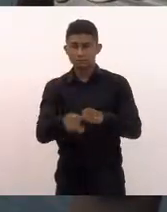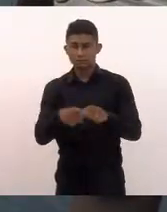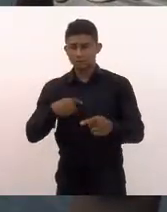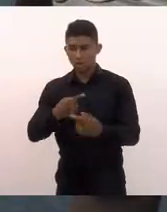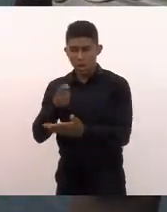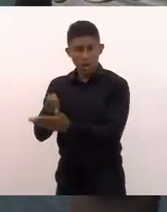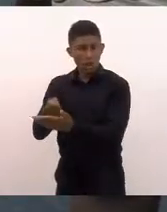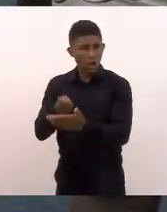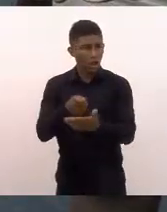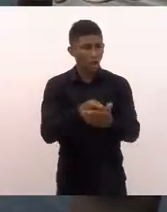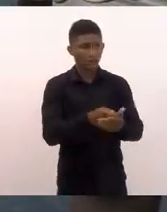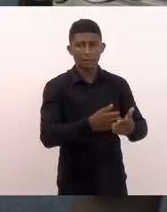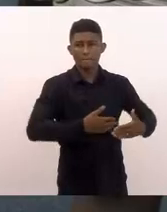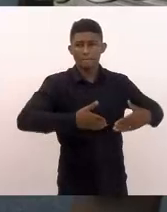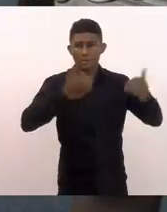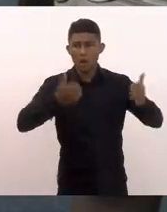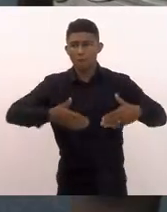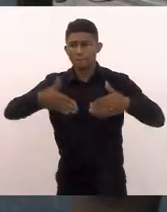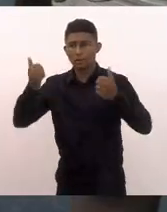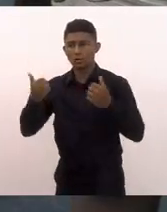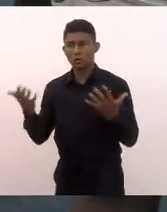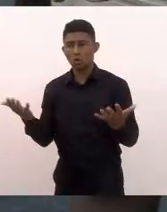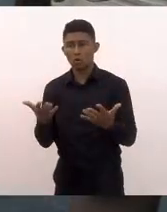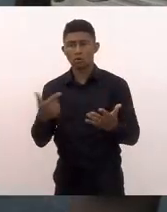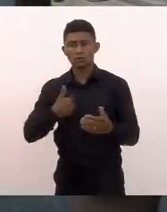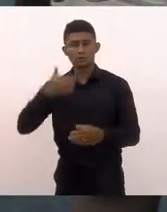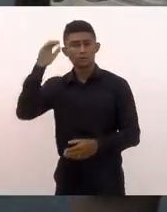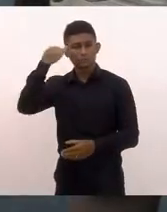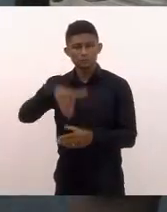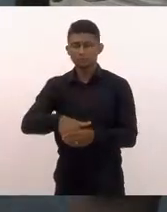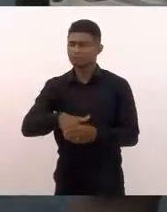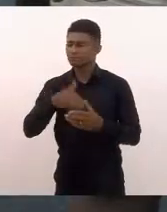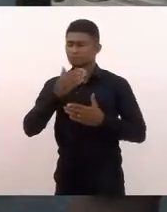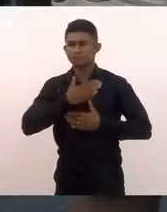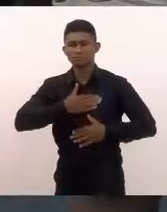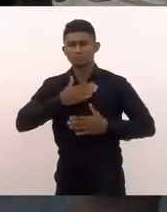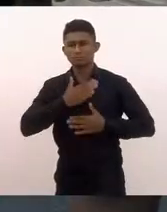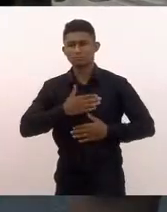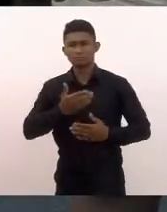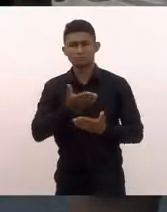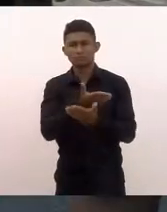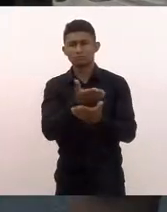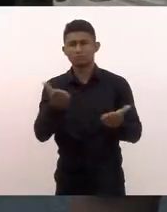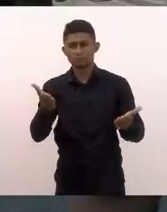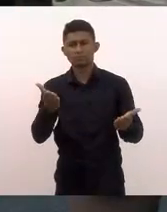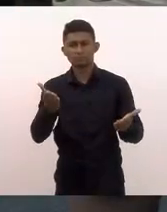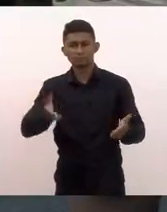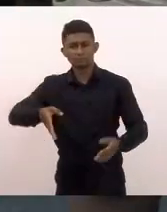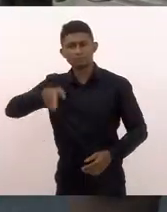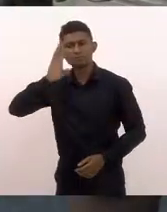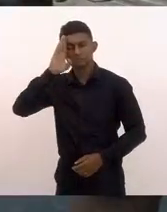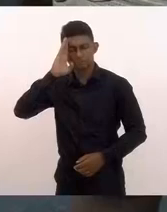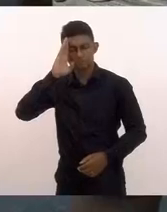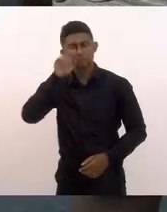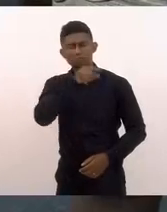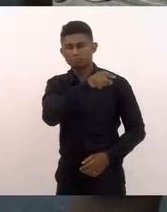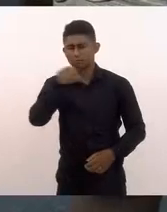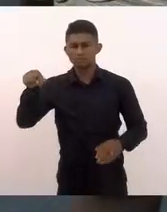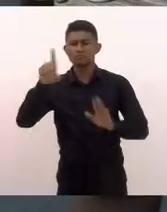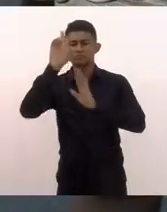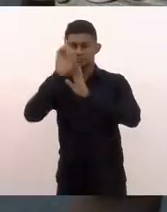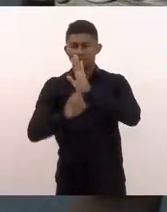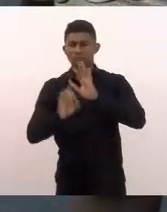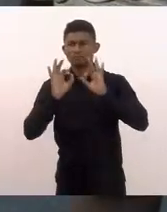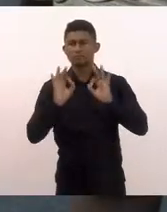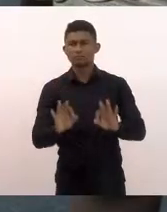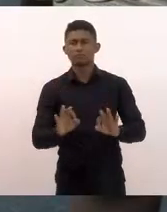nós iremos cobrar. E hoje, meu voto, com muita tranquilidade. Os militares são merecedores, pois o direito deles é legítimo.